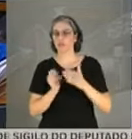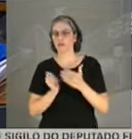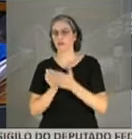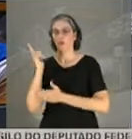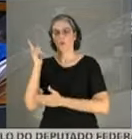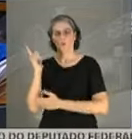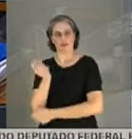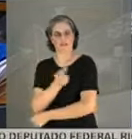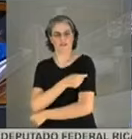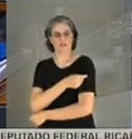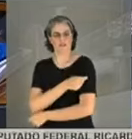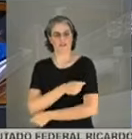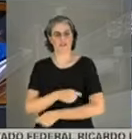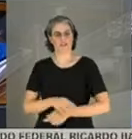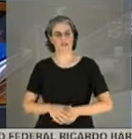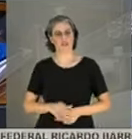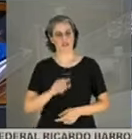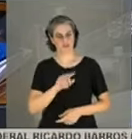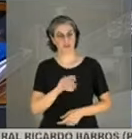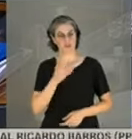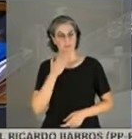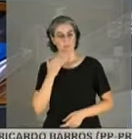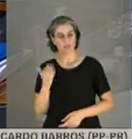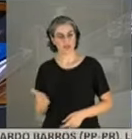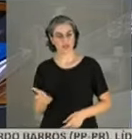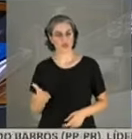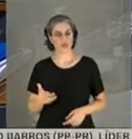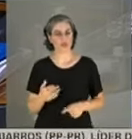privadas. Essa decisão, esse pedido, essa requisição,